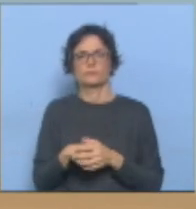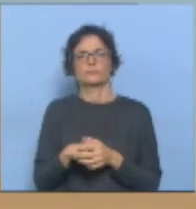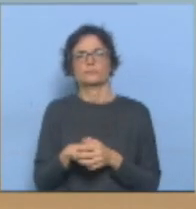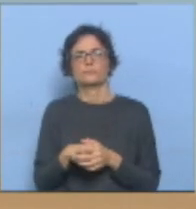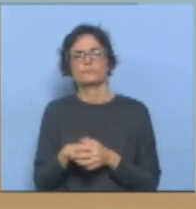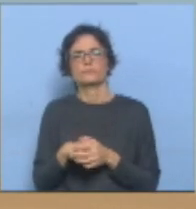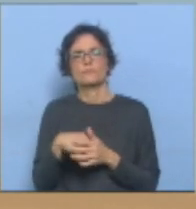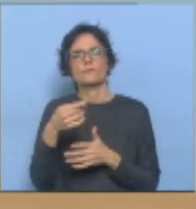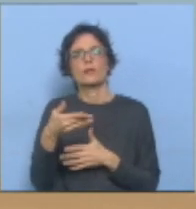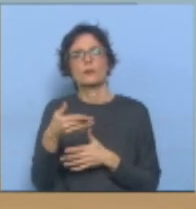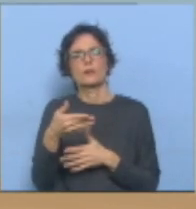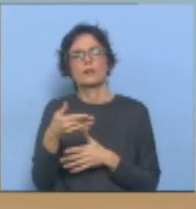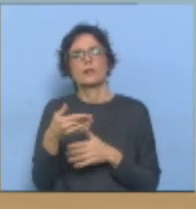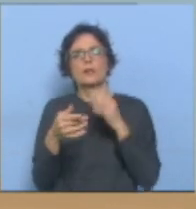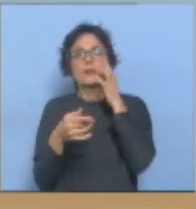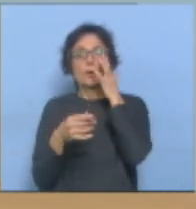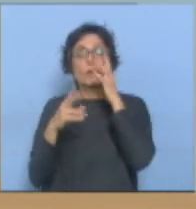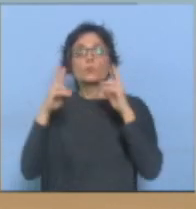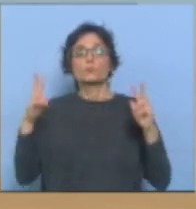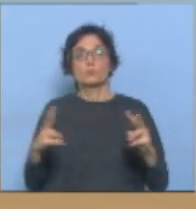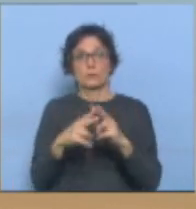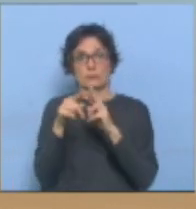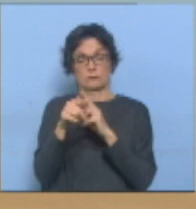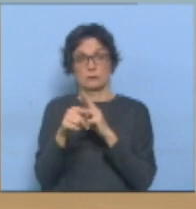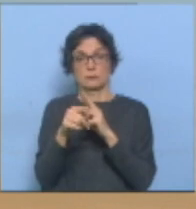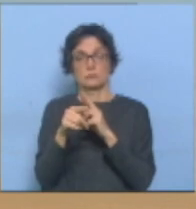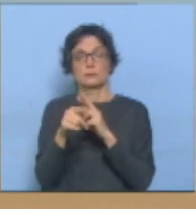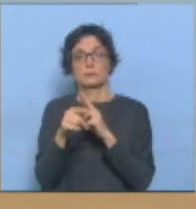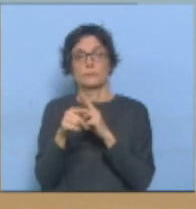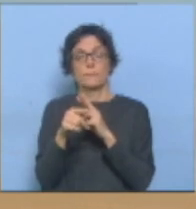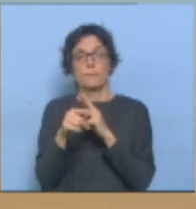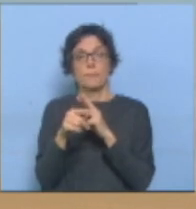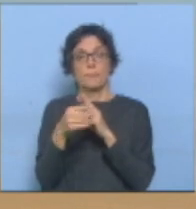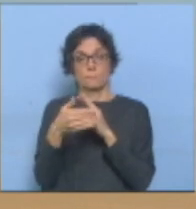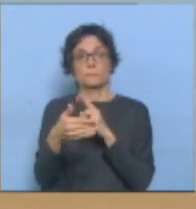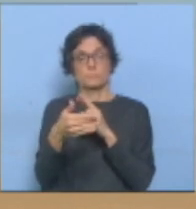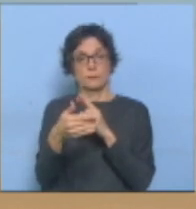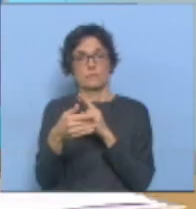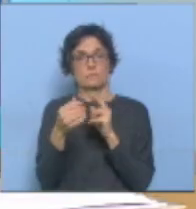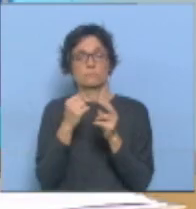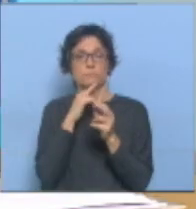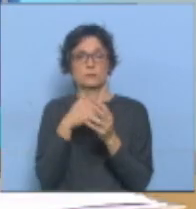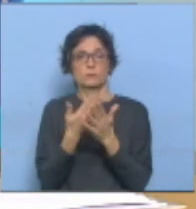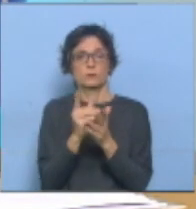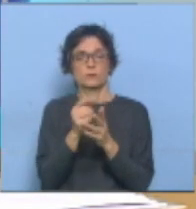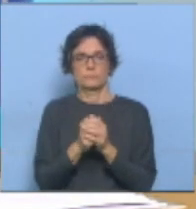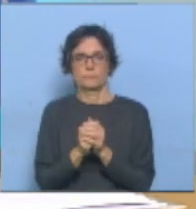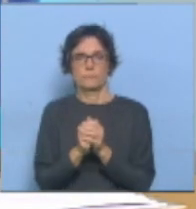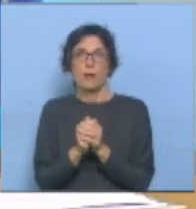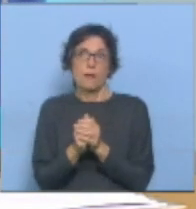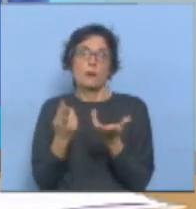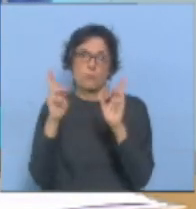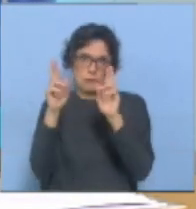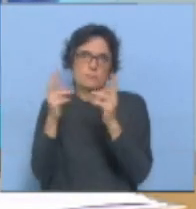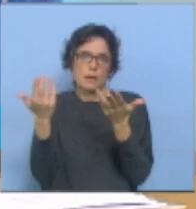Academia Pontifícia para a Vida, e com este congresso, pode trazer? Uma esperança, marcar a experiência marcar